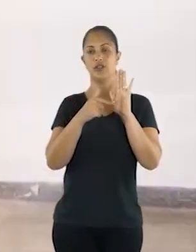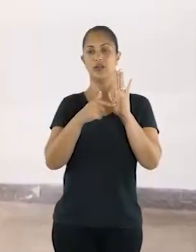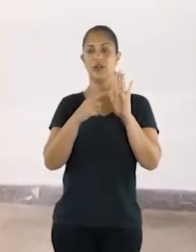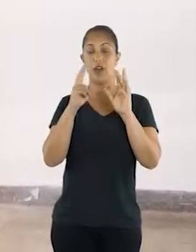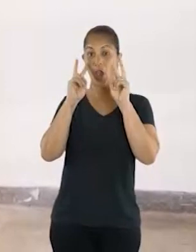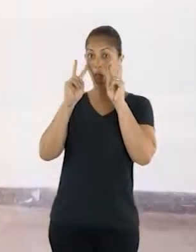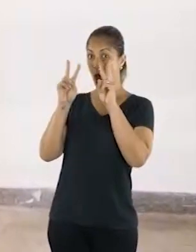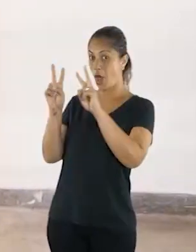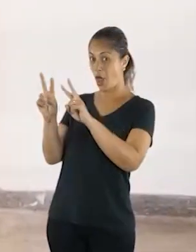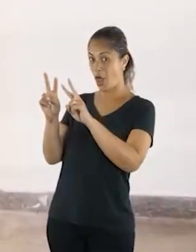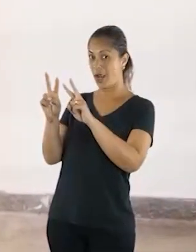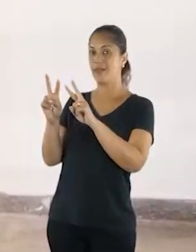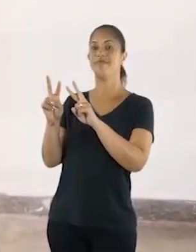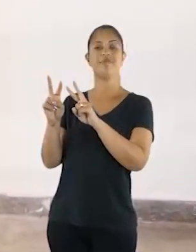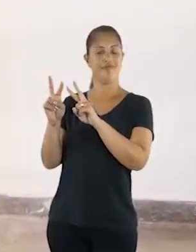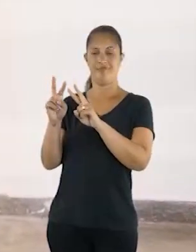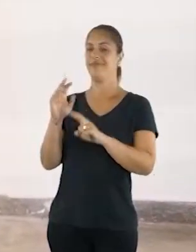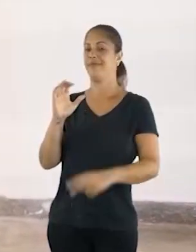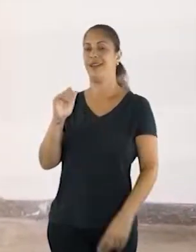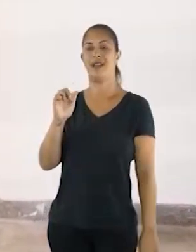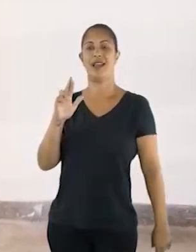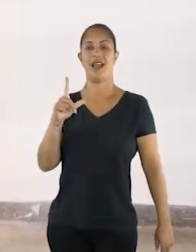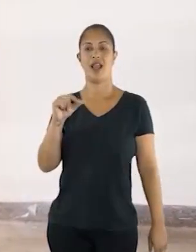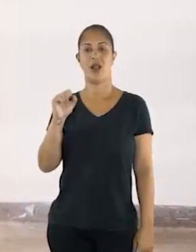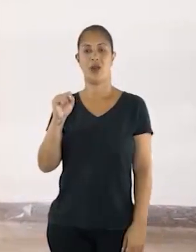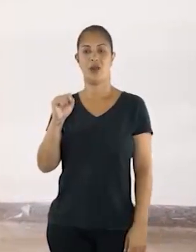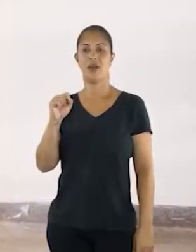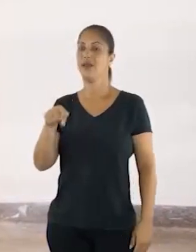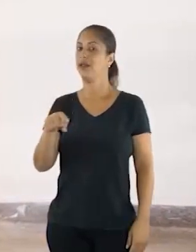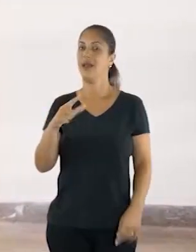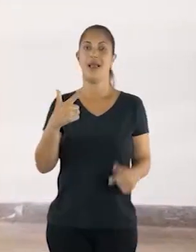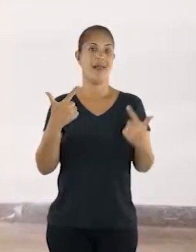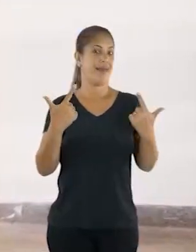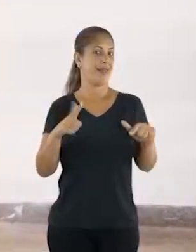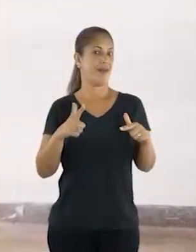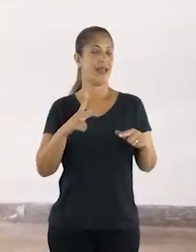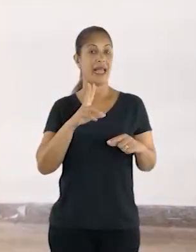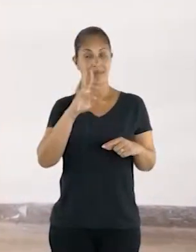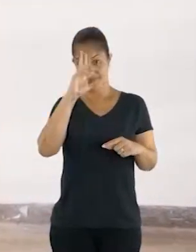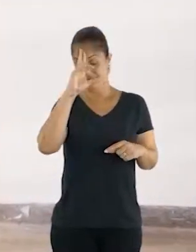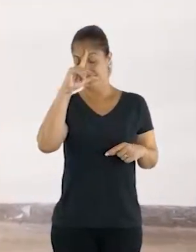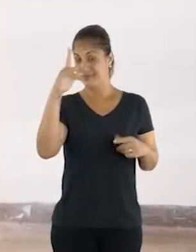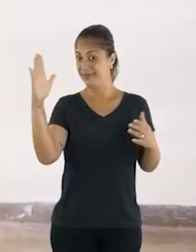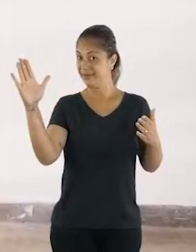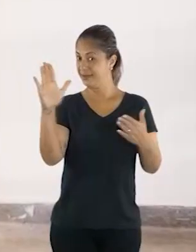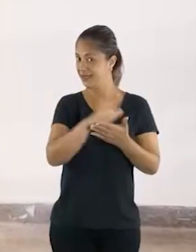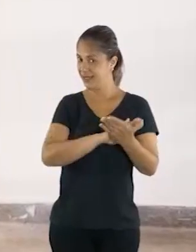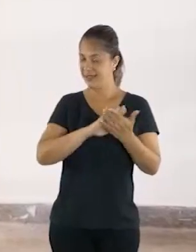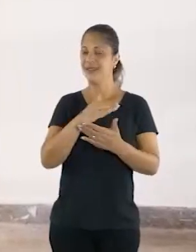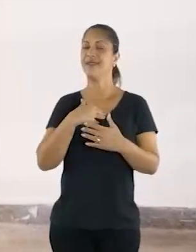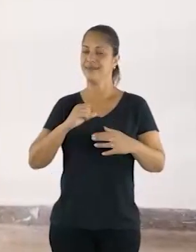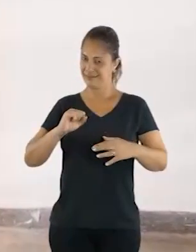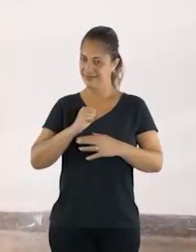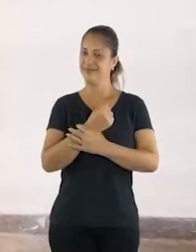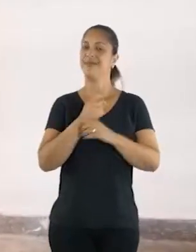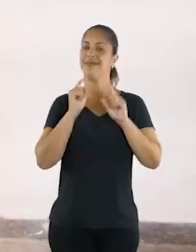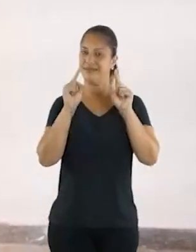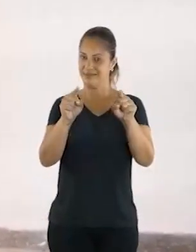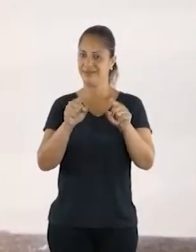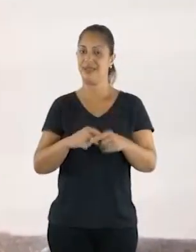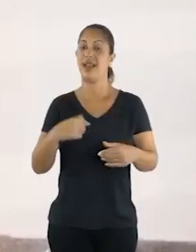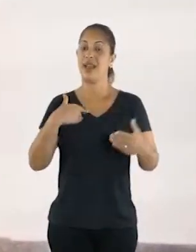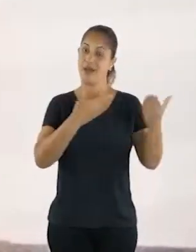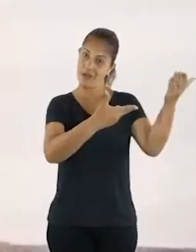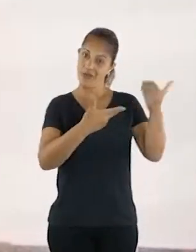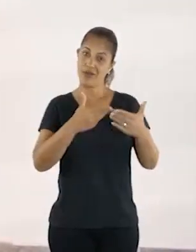cuidadosamente olhada pelo Carlos Newton Júnior, então não tem nenhum errinho, eu garanto para vocês. E agora eu vou